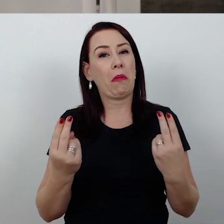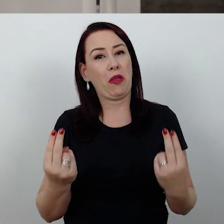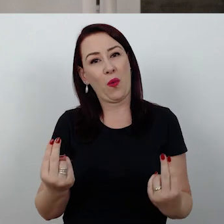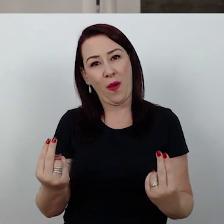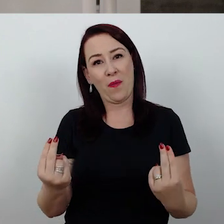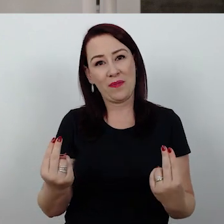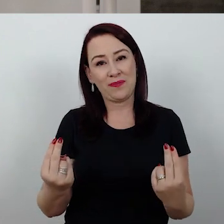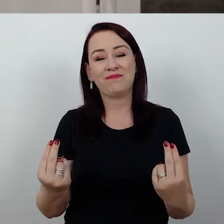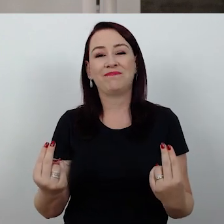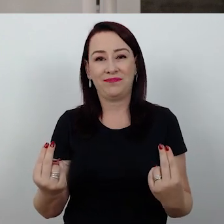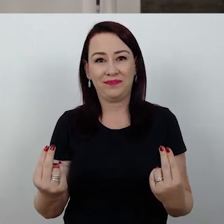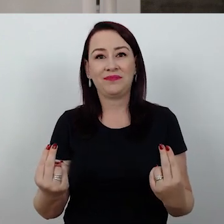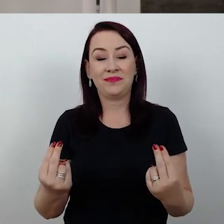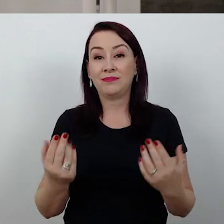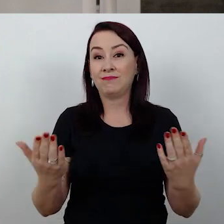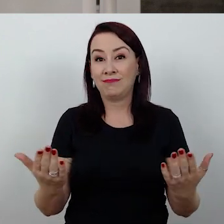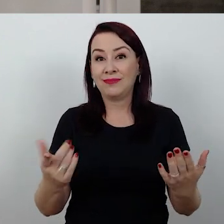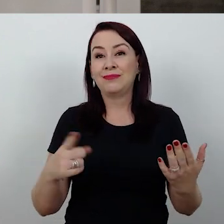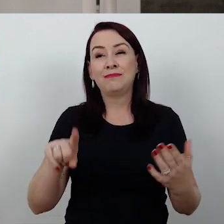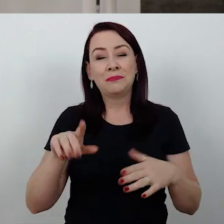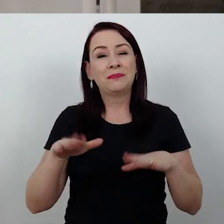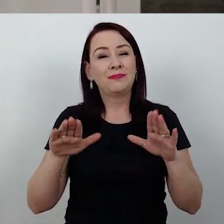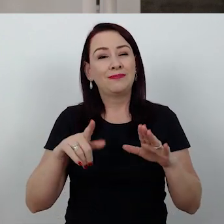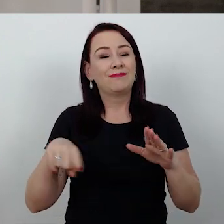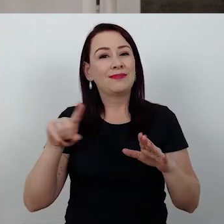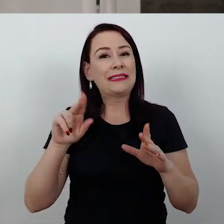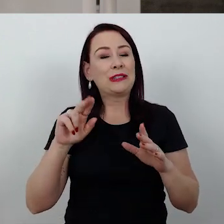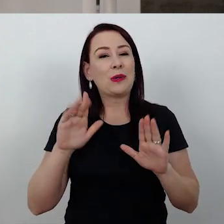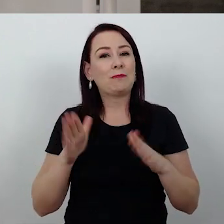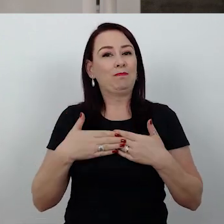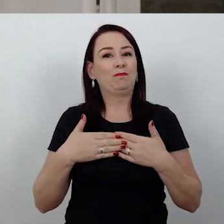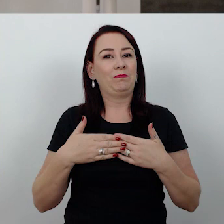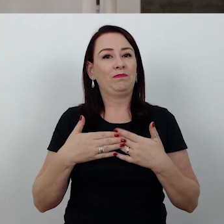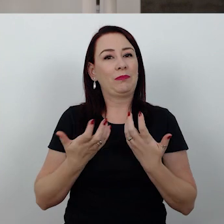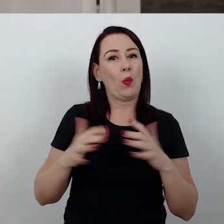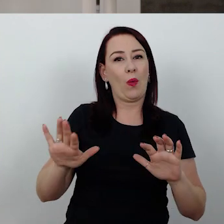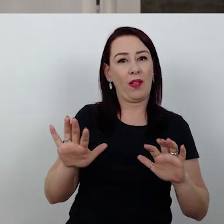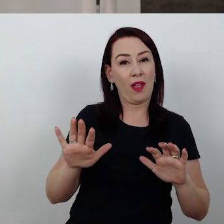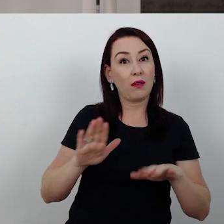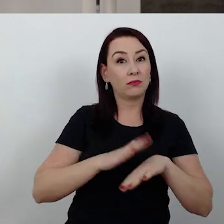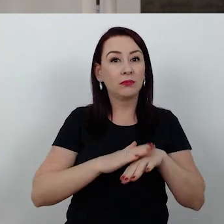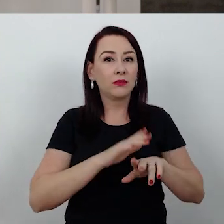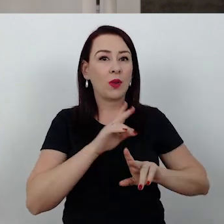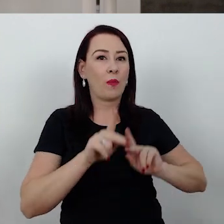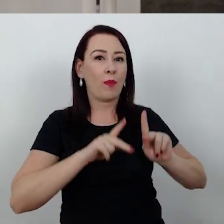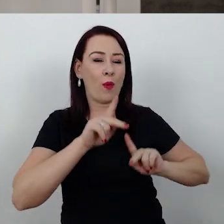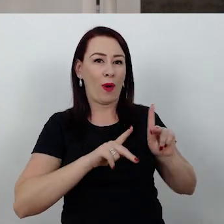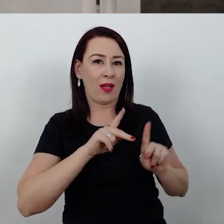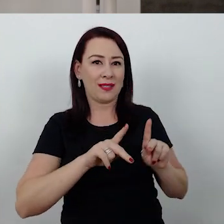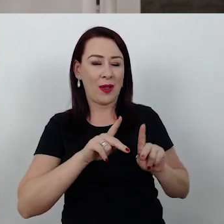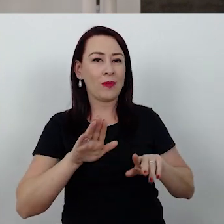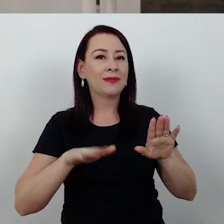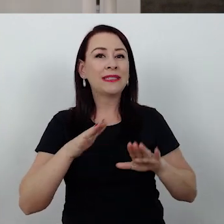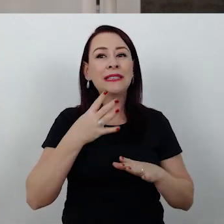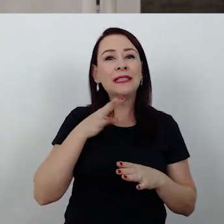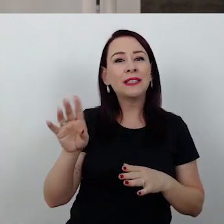né? Então, existe uma resistência muito grande, né, por parte da população,